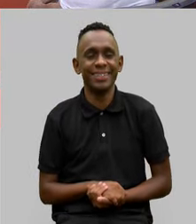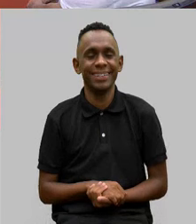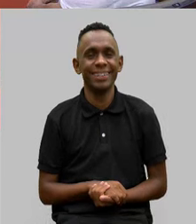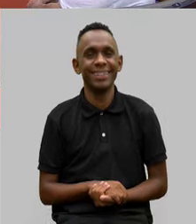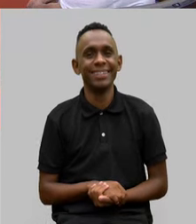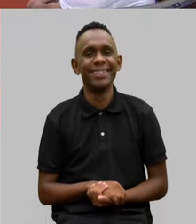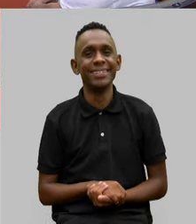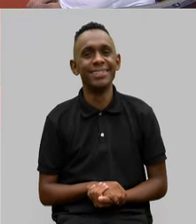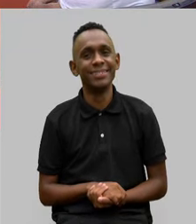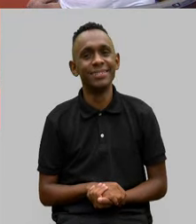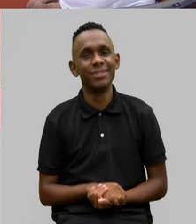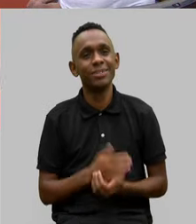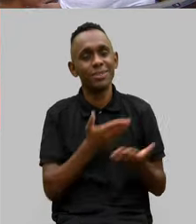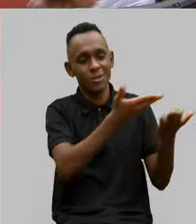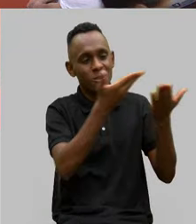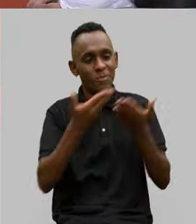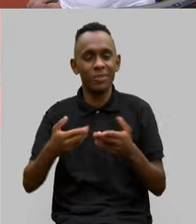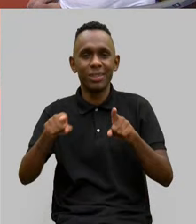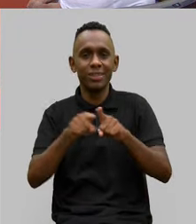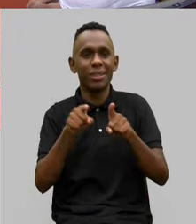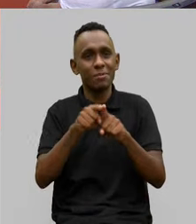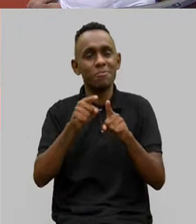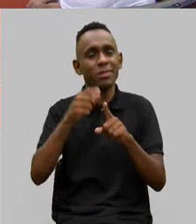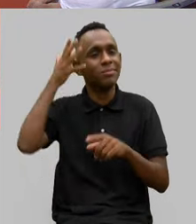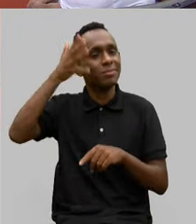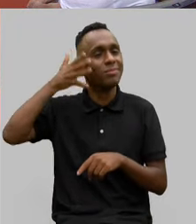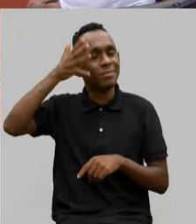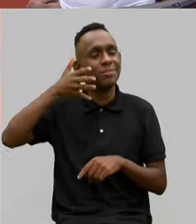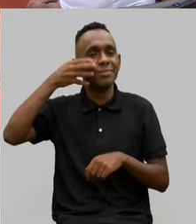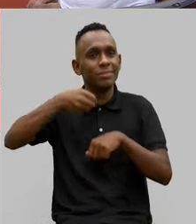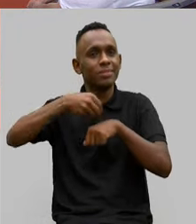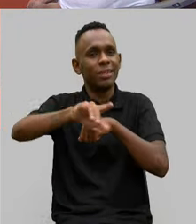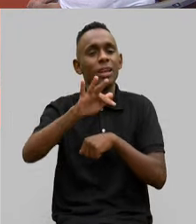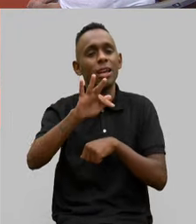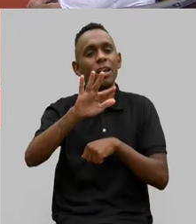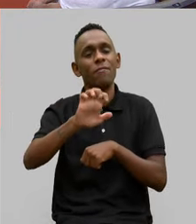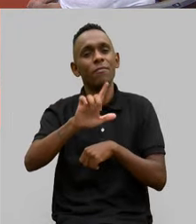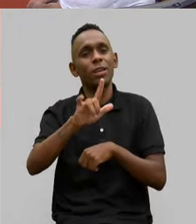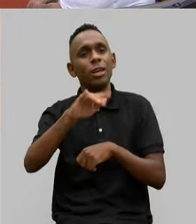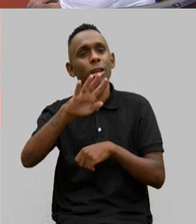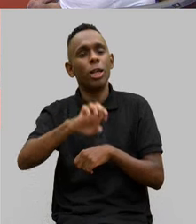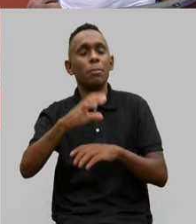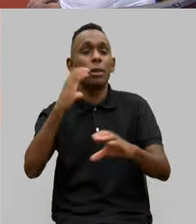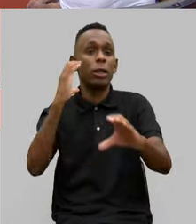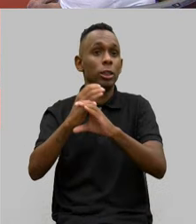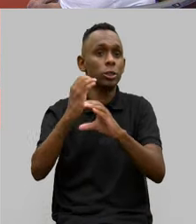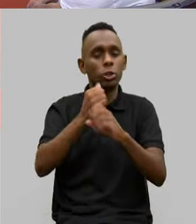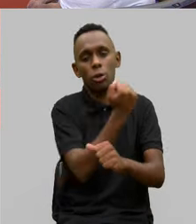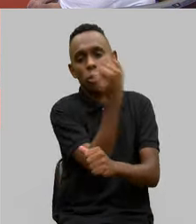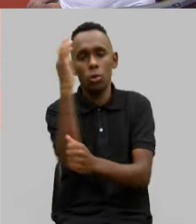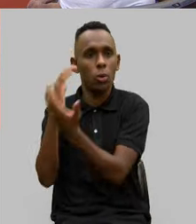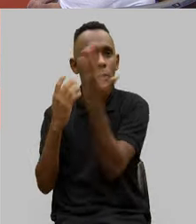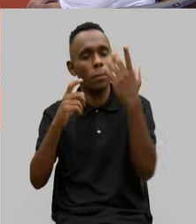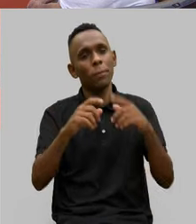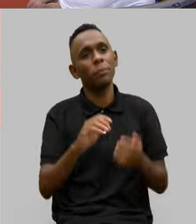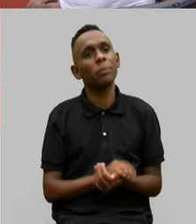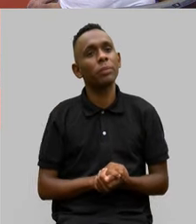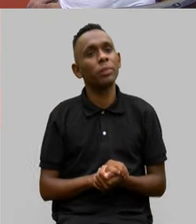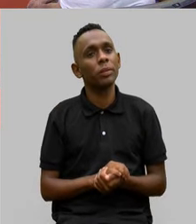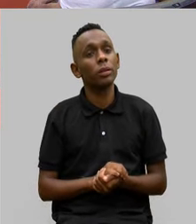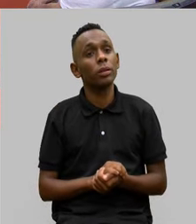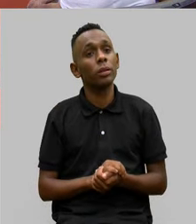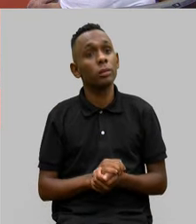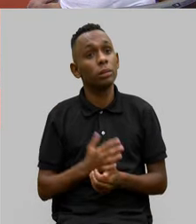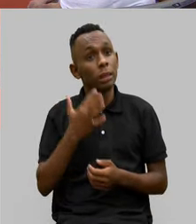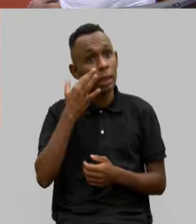amanhã convidamos para fazer uso da palavra Felipe Gomes engenheiro ambiental Pedimos que se